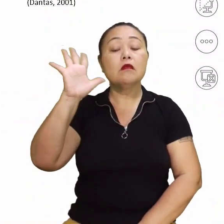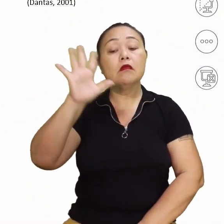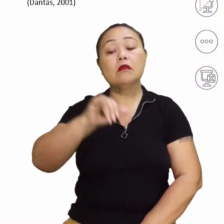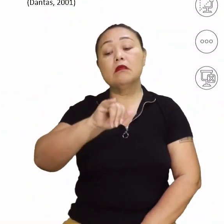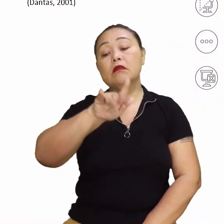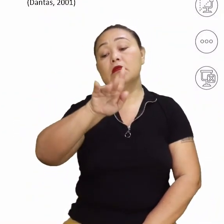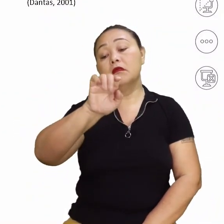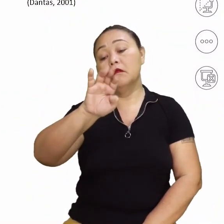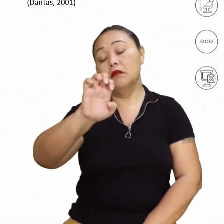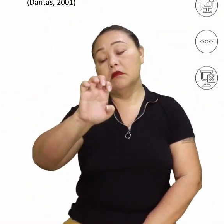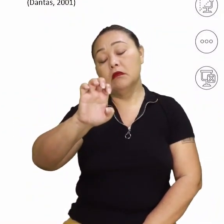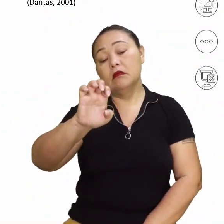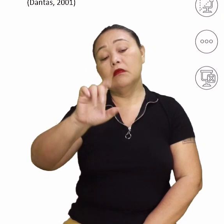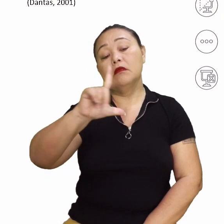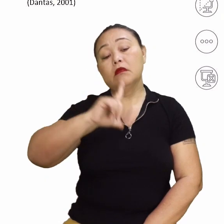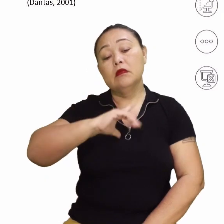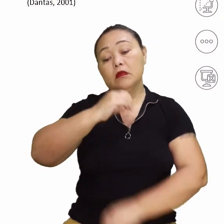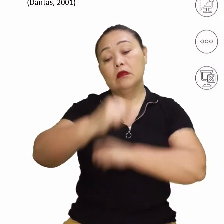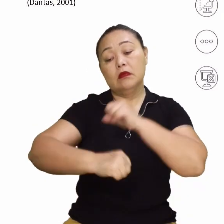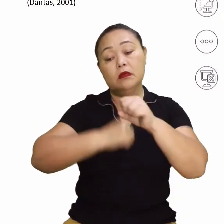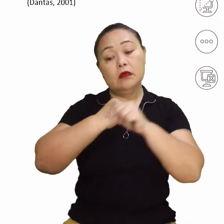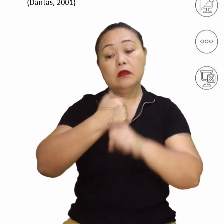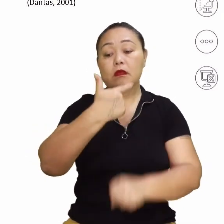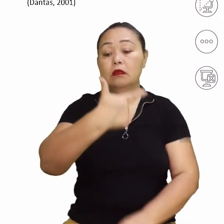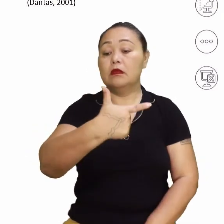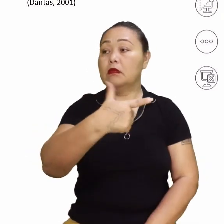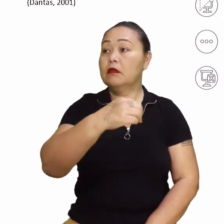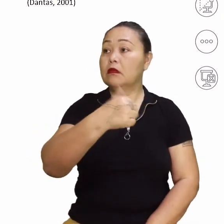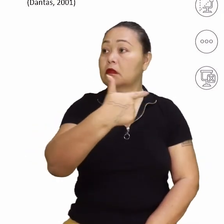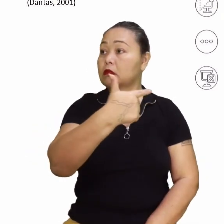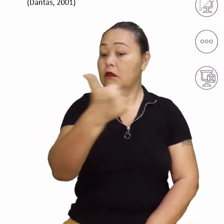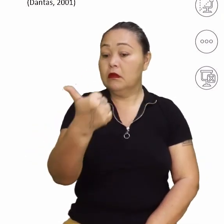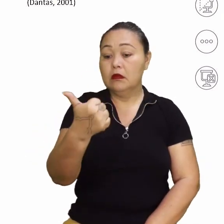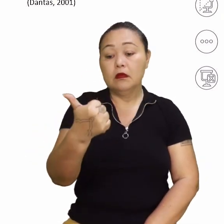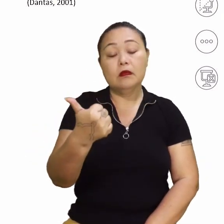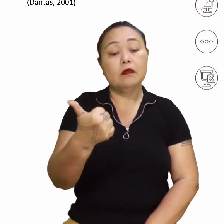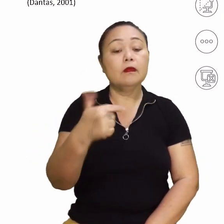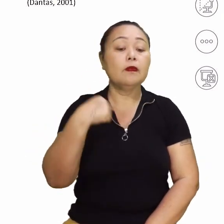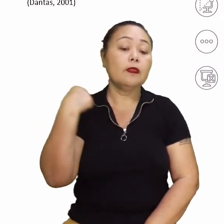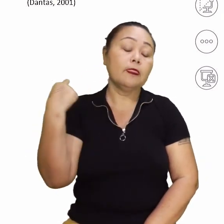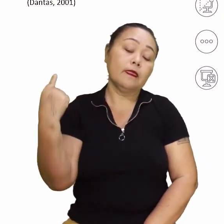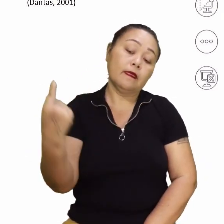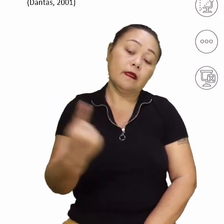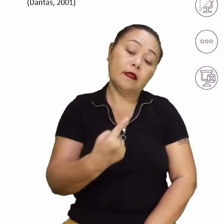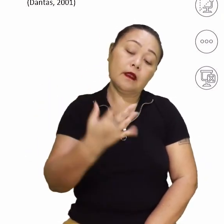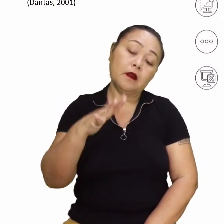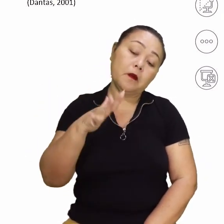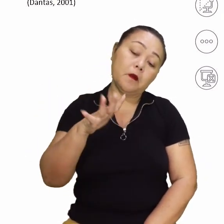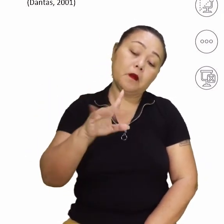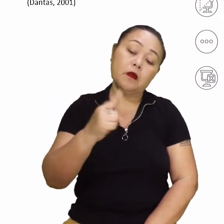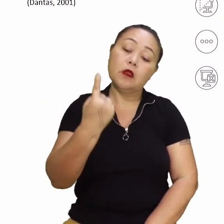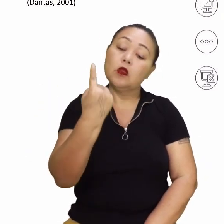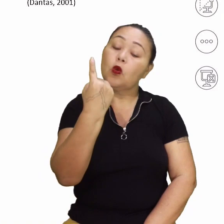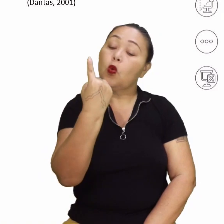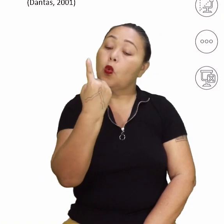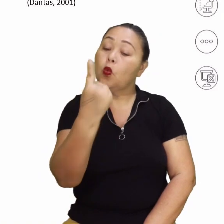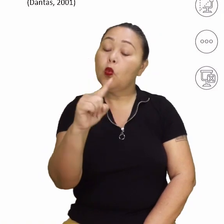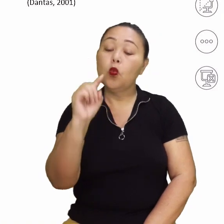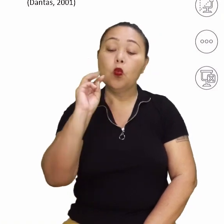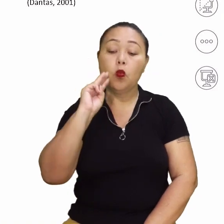acordo com o IBGE de 2021 nós estamos em torno de um